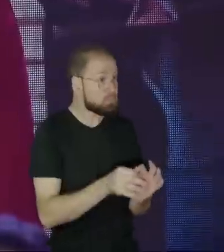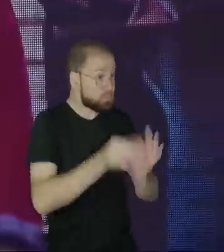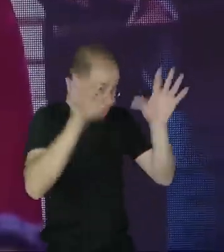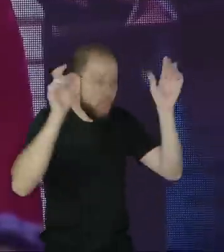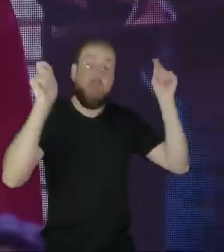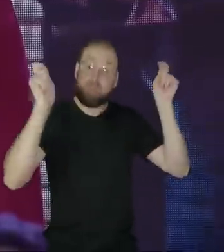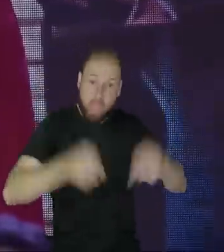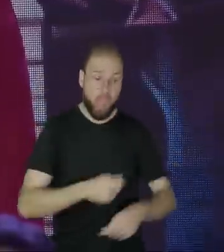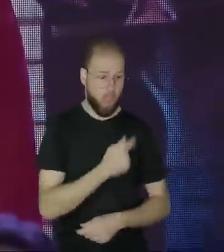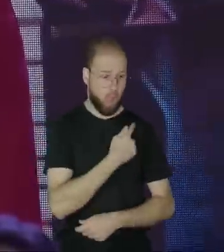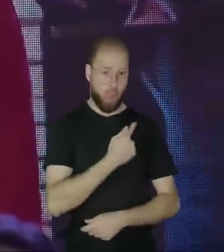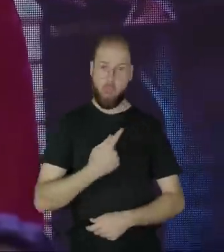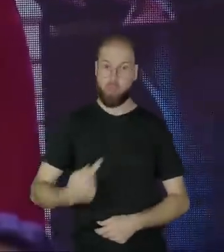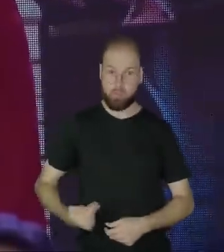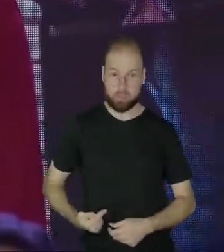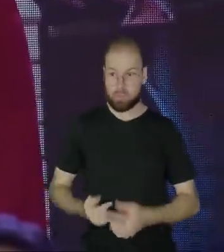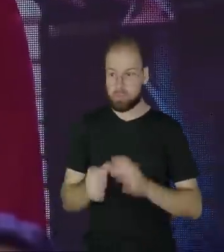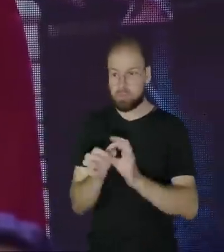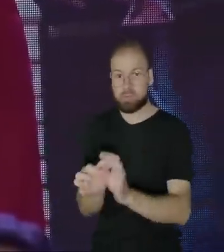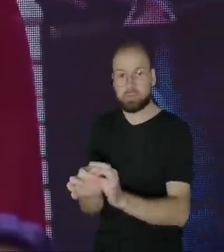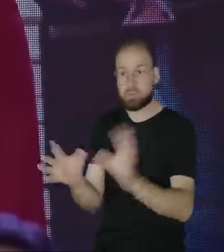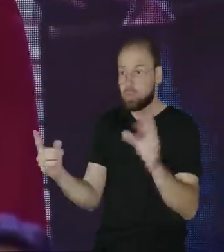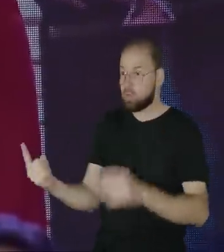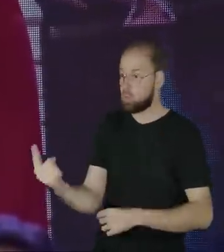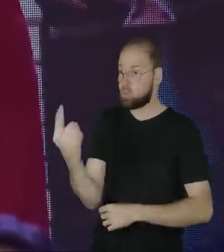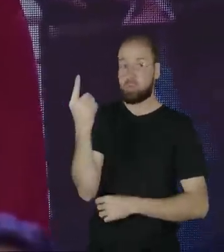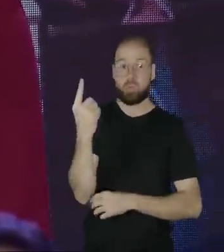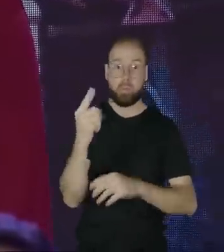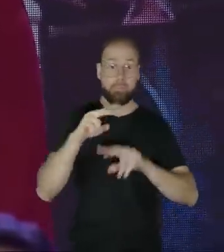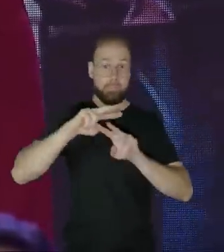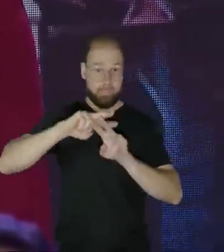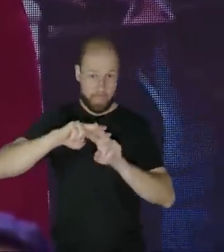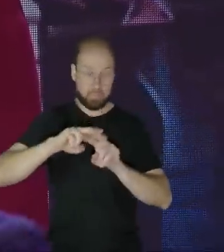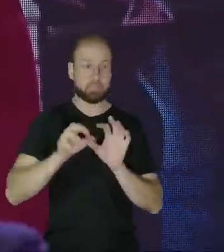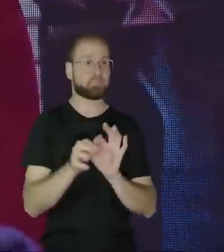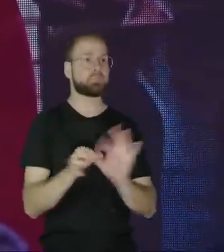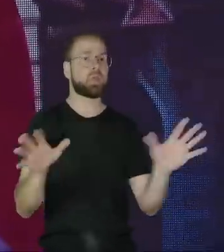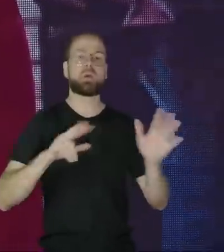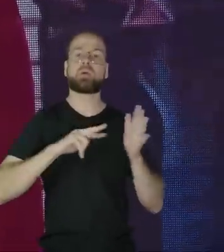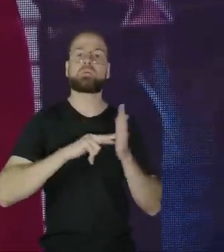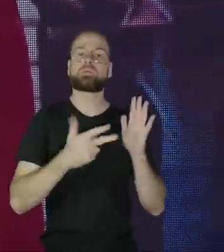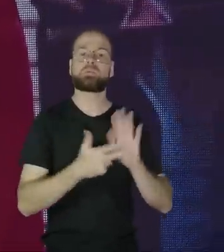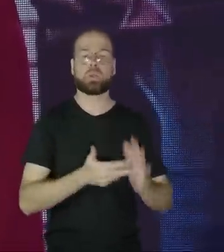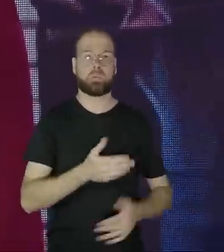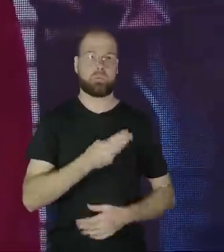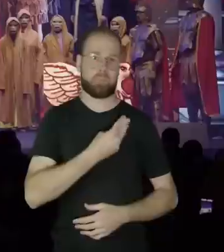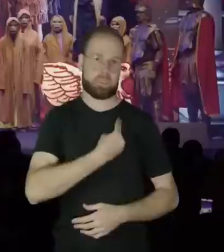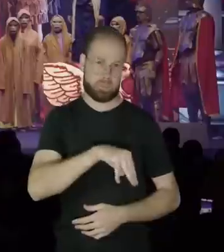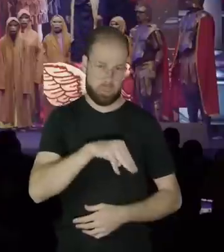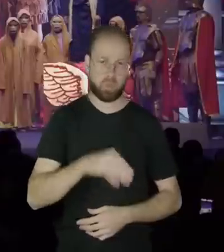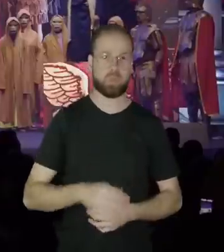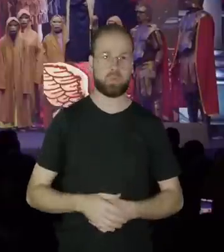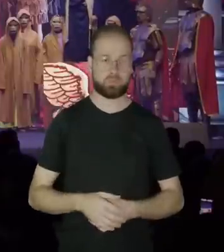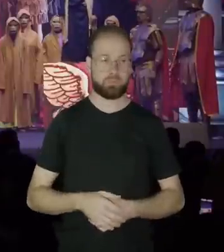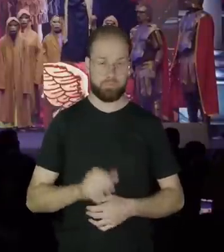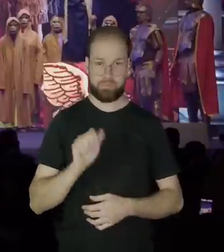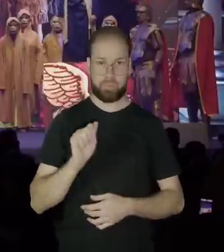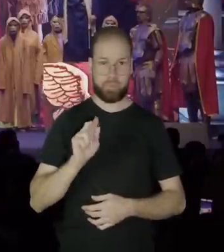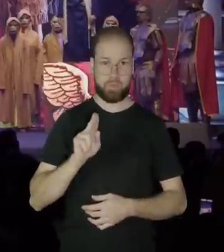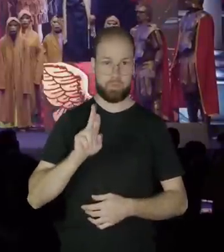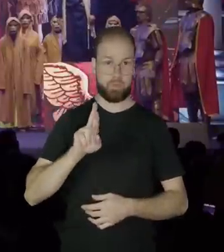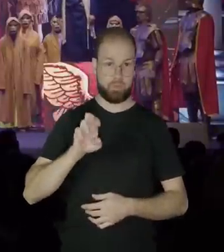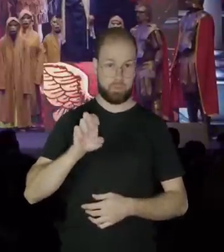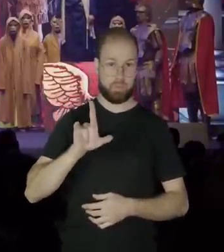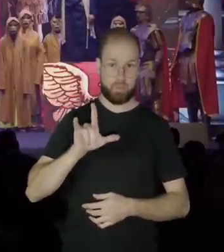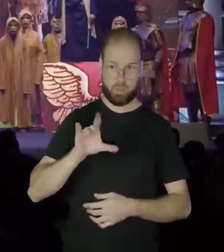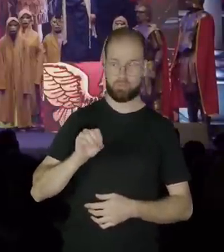preso sentenciado à morte como um ato de misericórdia. Aurélio, O